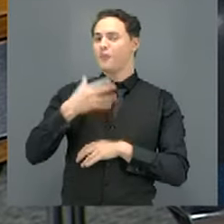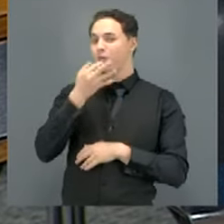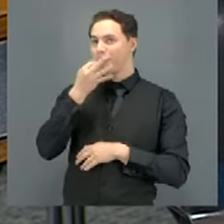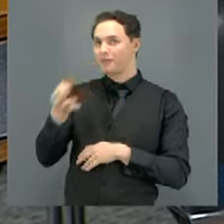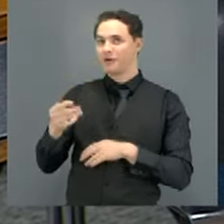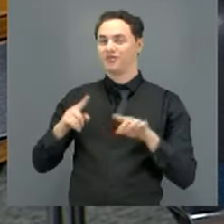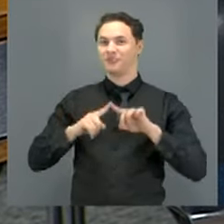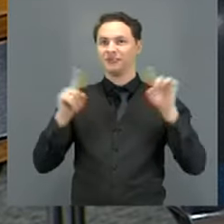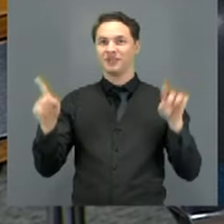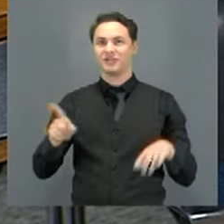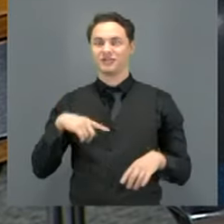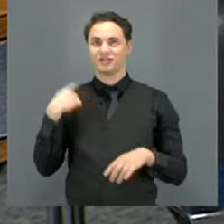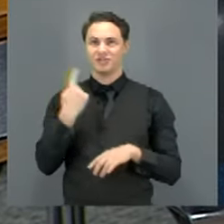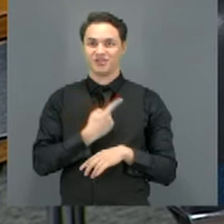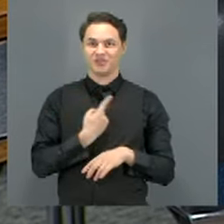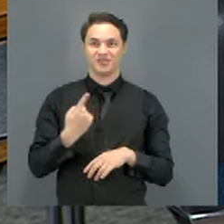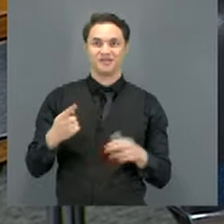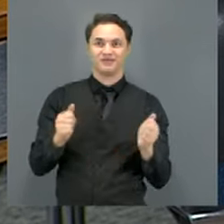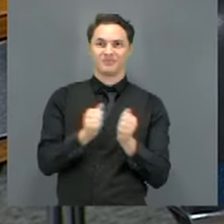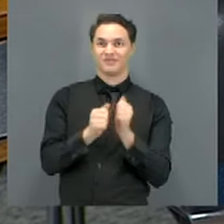dia...